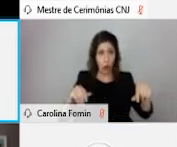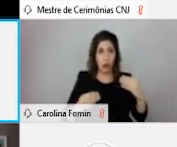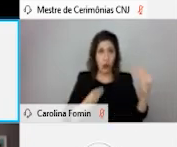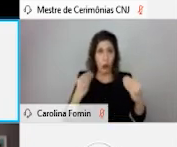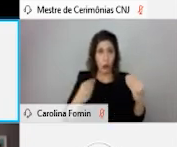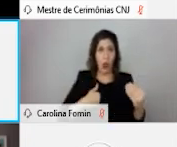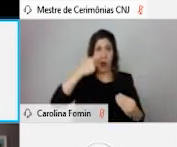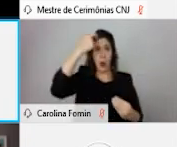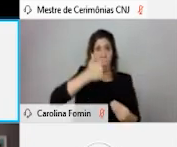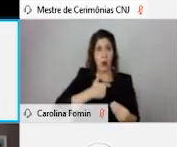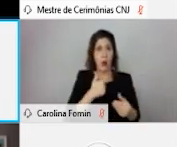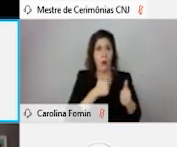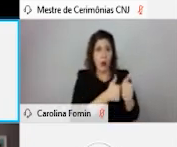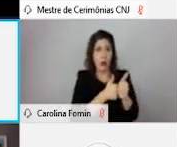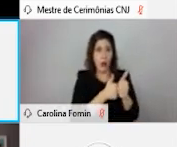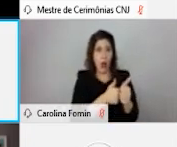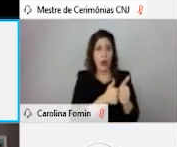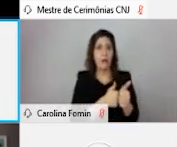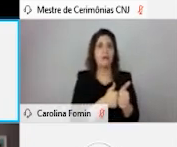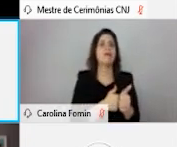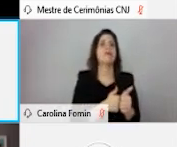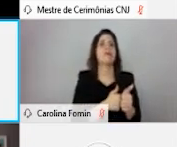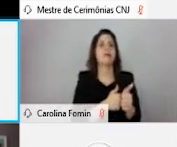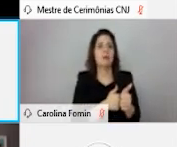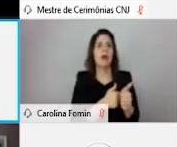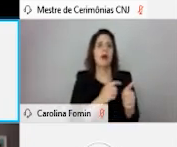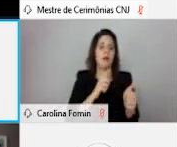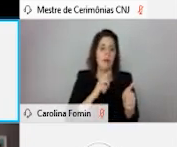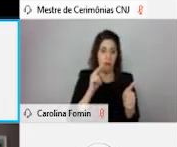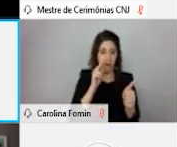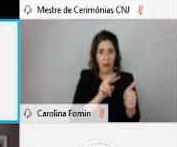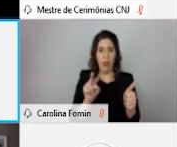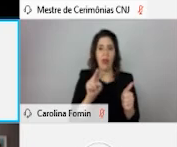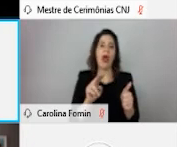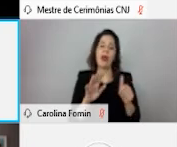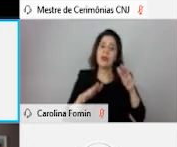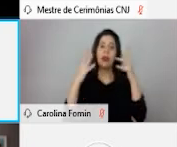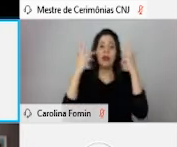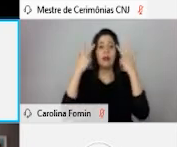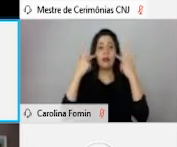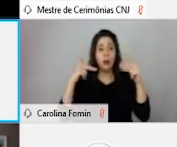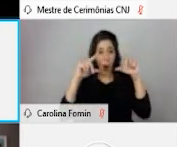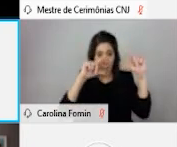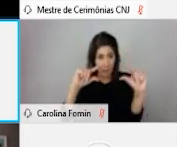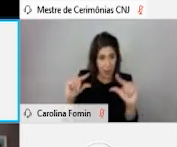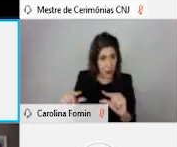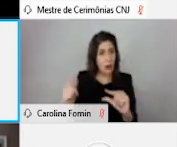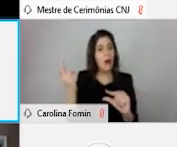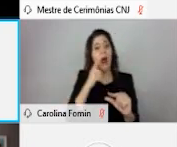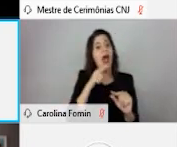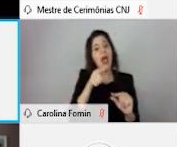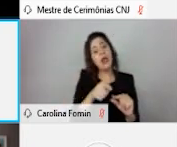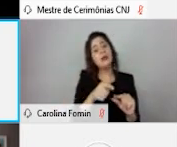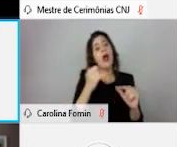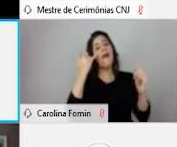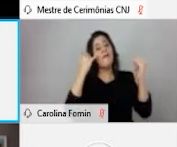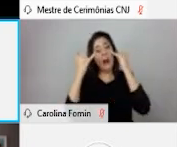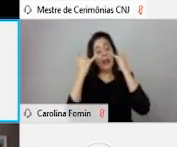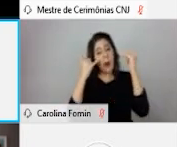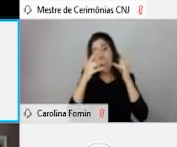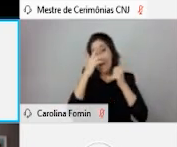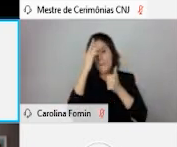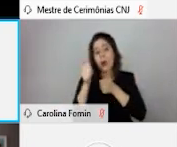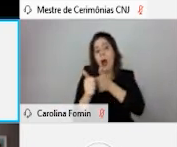maneira menos invasiva, mais natural, acabam sendo fonte de informação para o indivíduo que me acompanha, que poderá ser, inclusive,